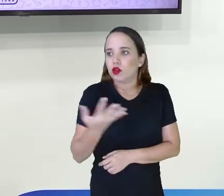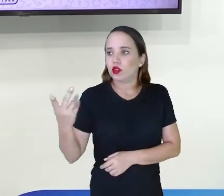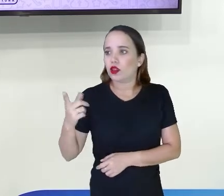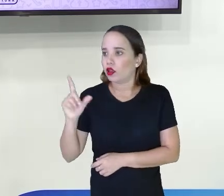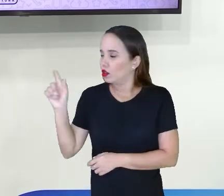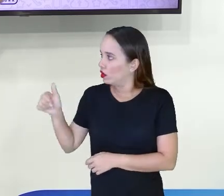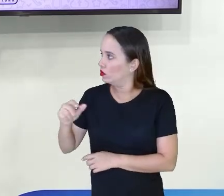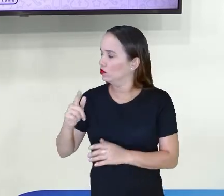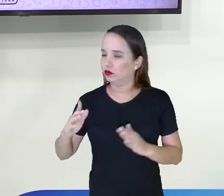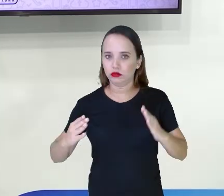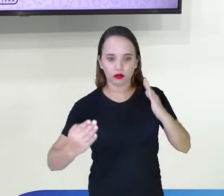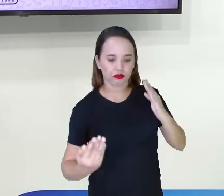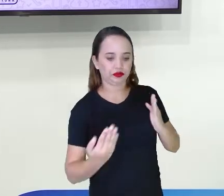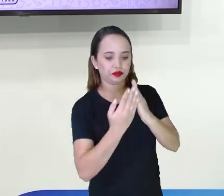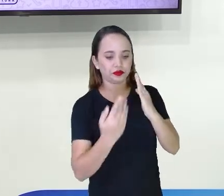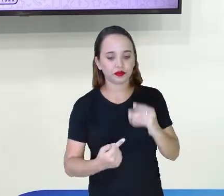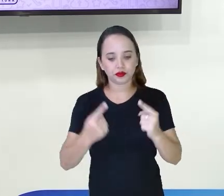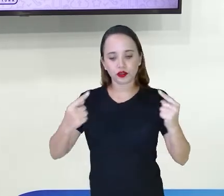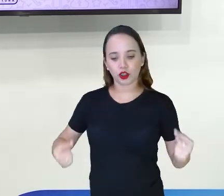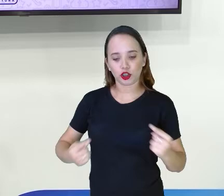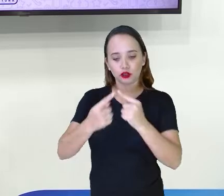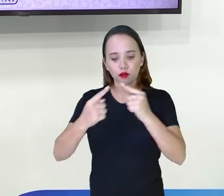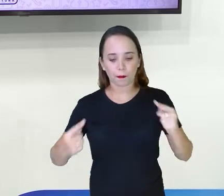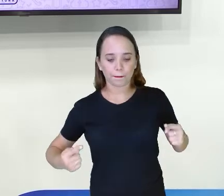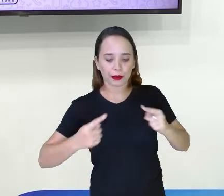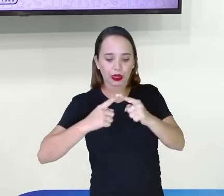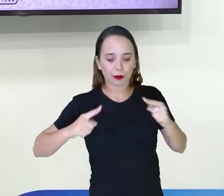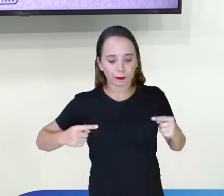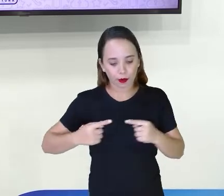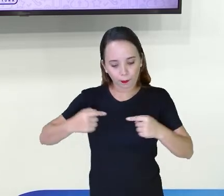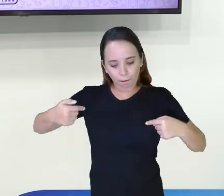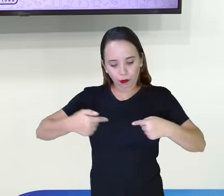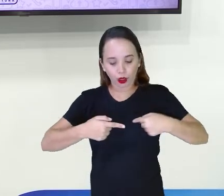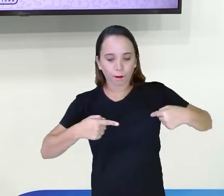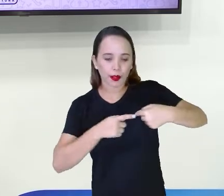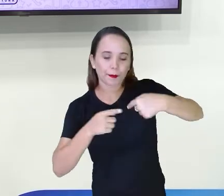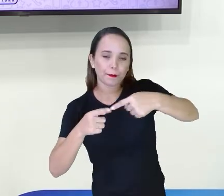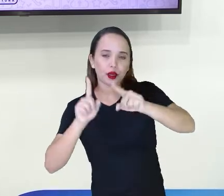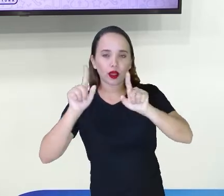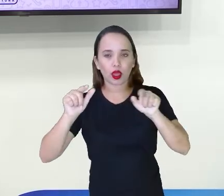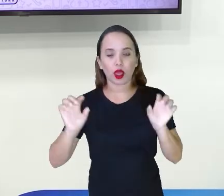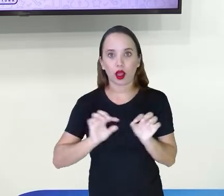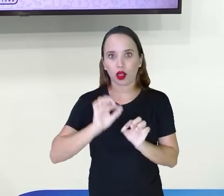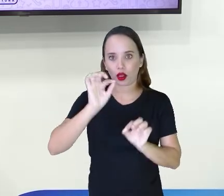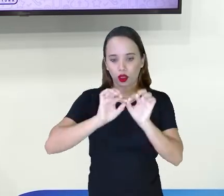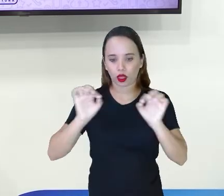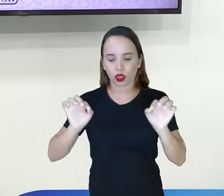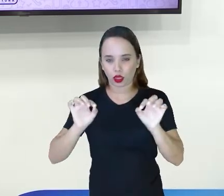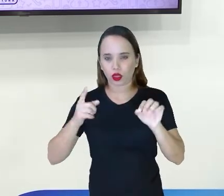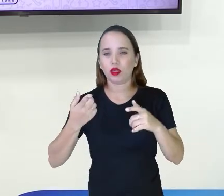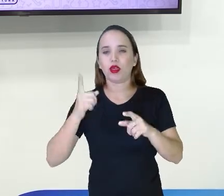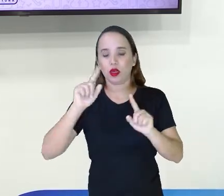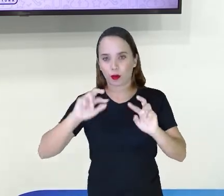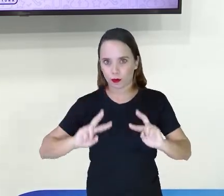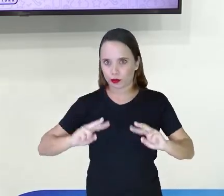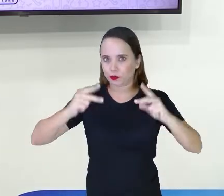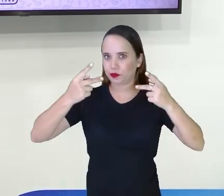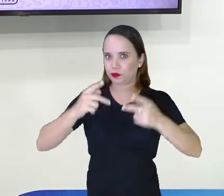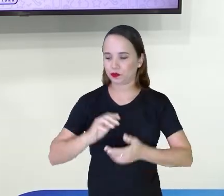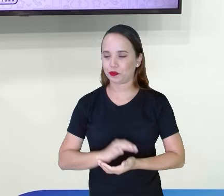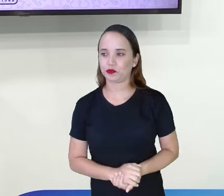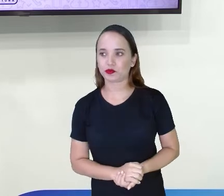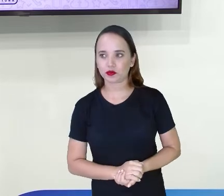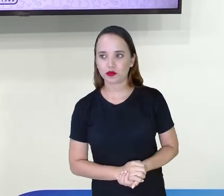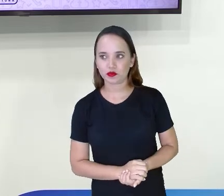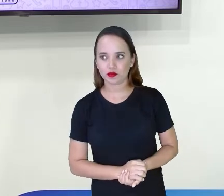de arestas, que sempre serão o número de faces laterais multiplicado por 2.